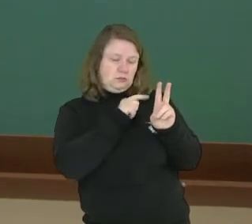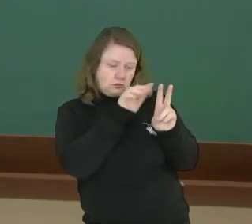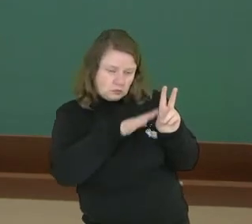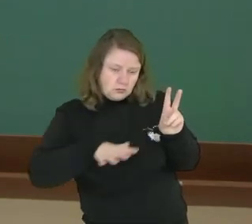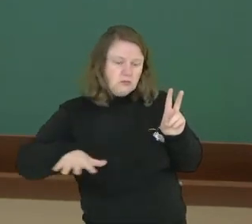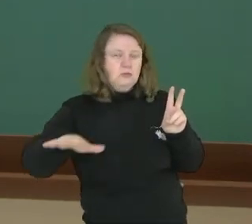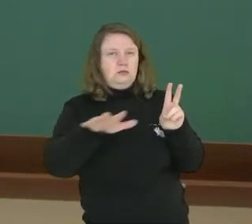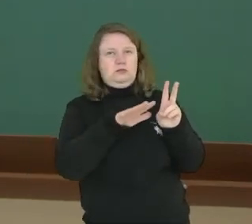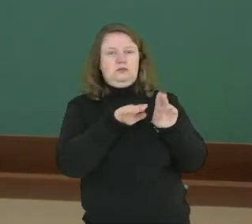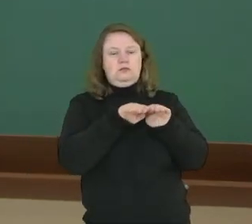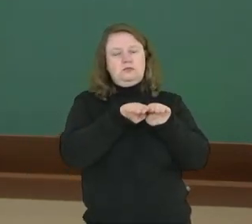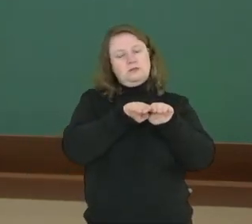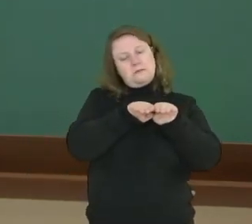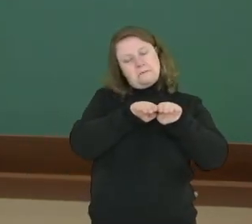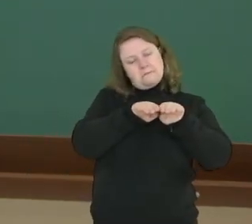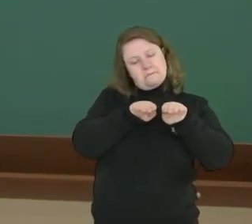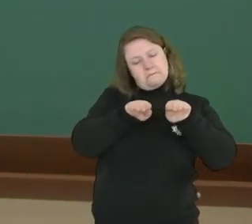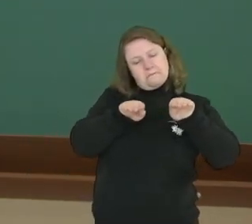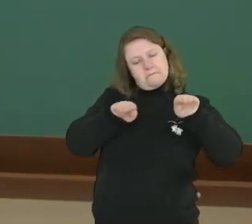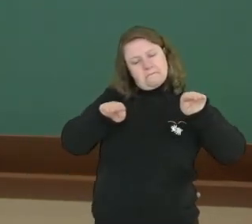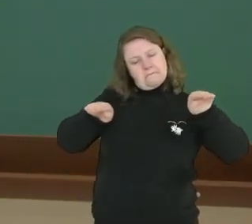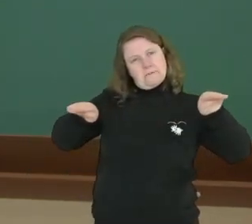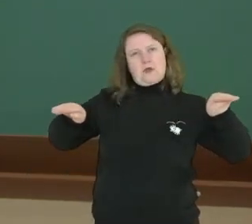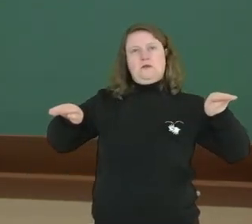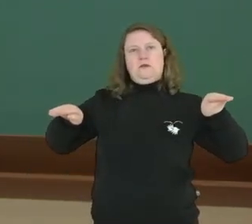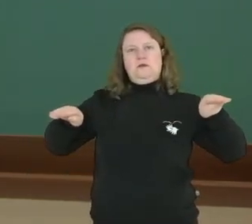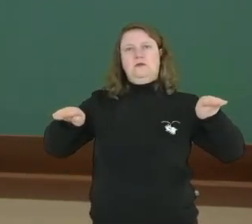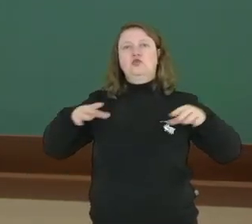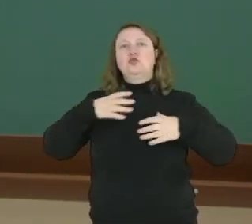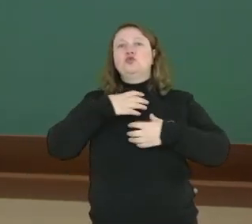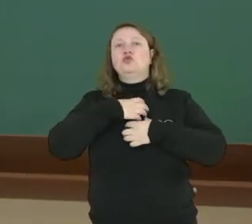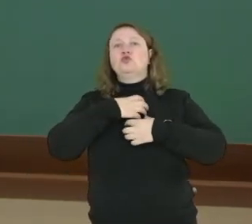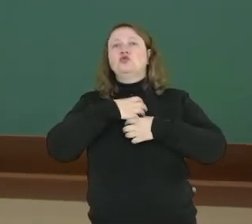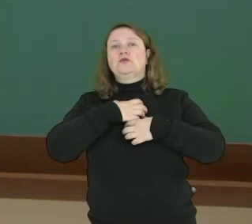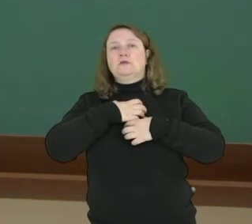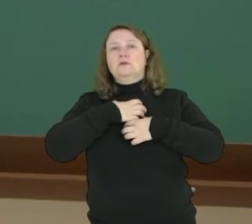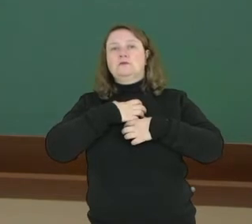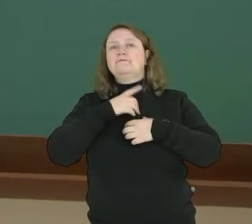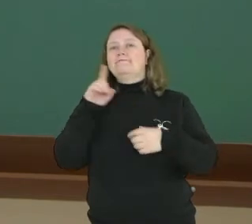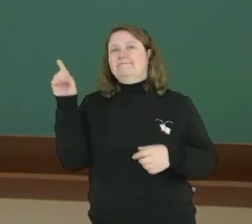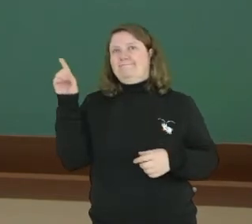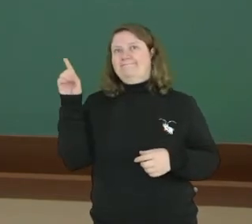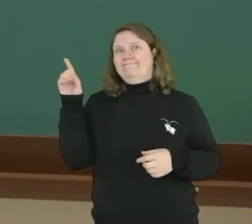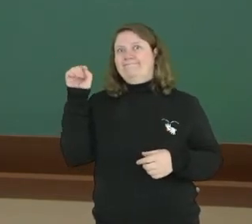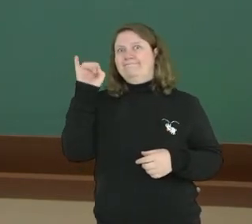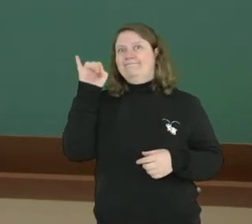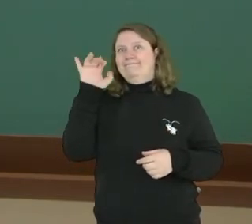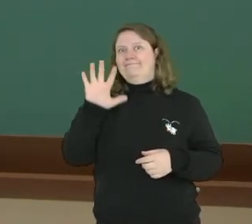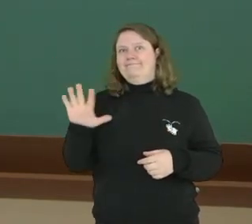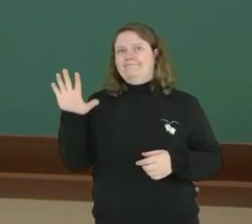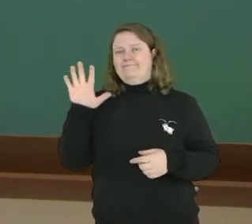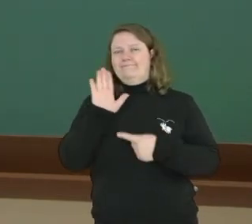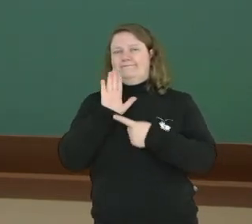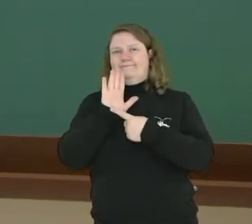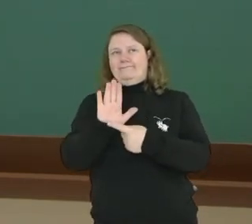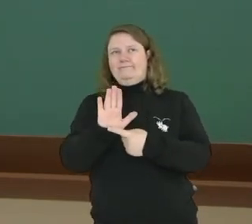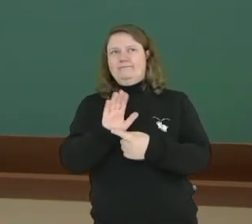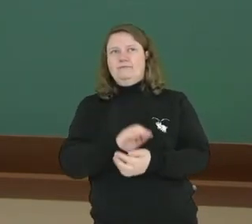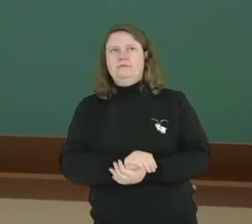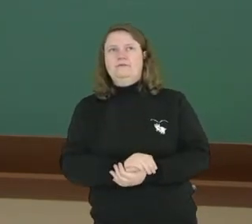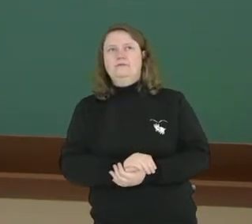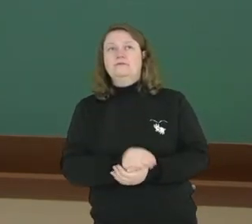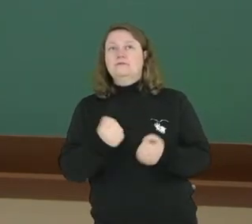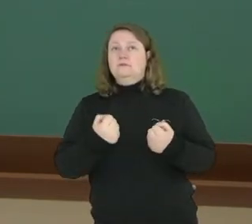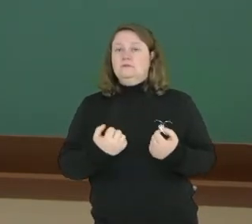região plana, então a forma do relevo é mais aplanada, né? É uma característica específica. A